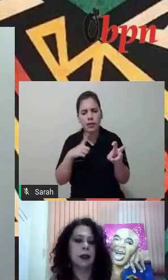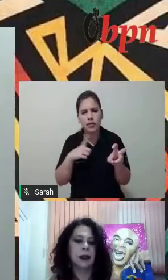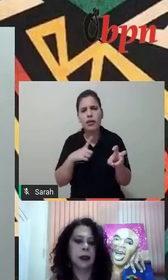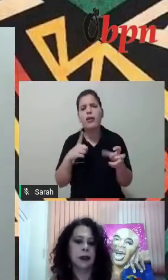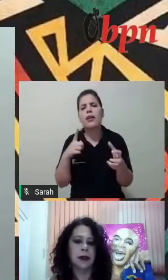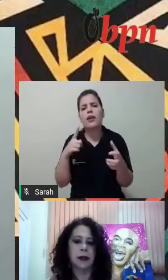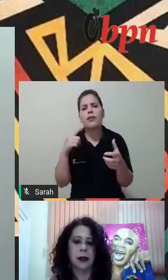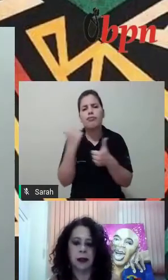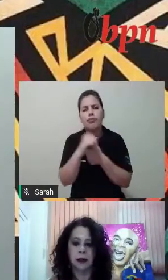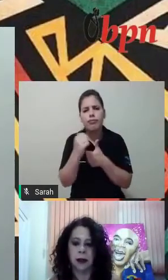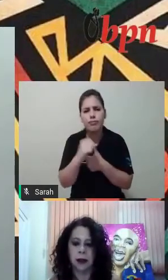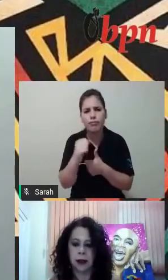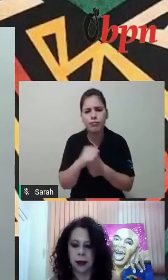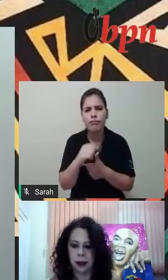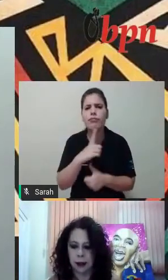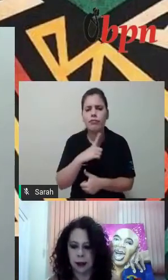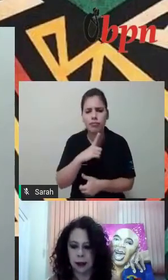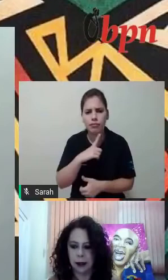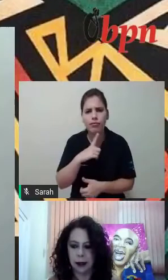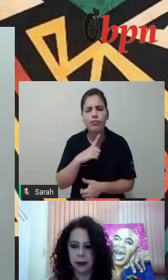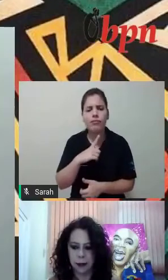mulheres. Eu acho que isso também